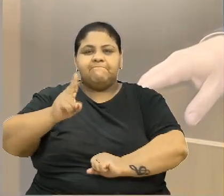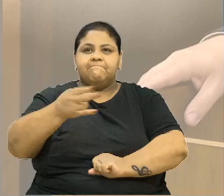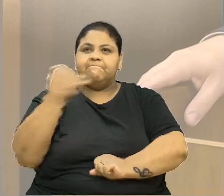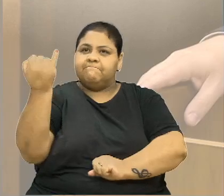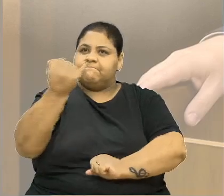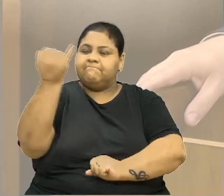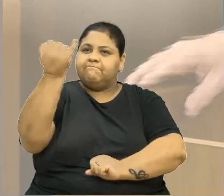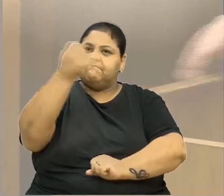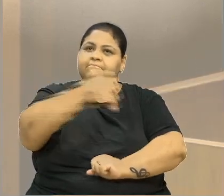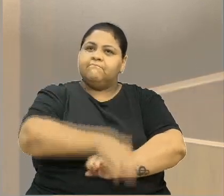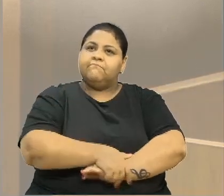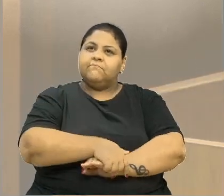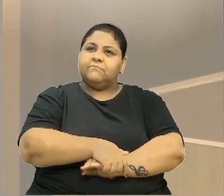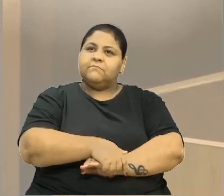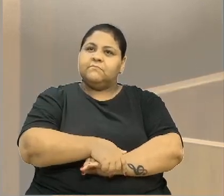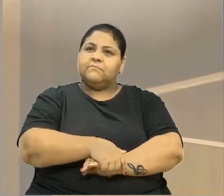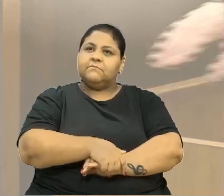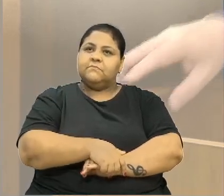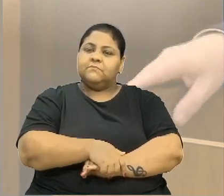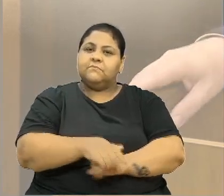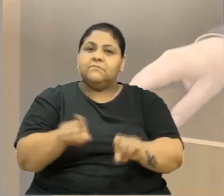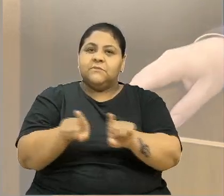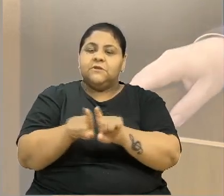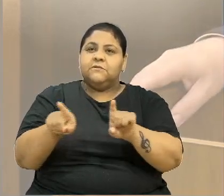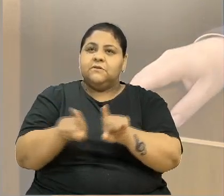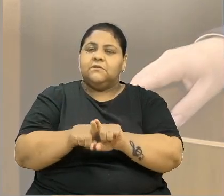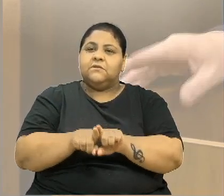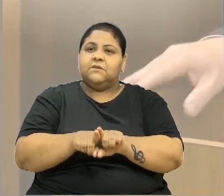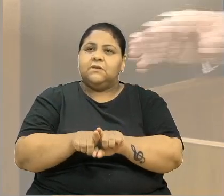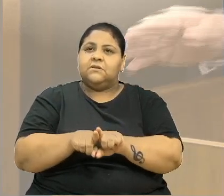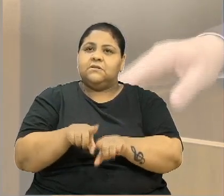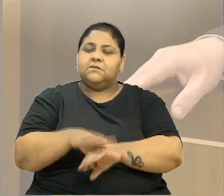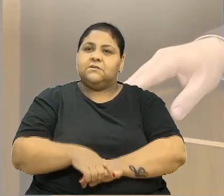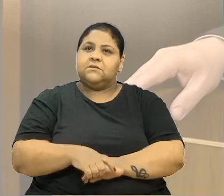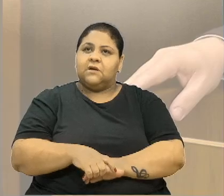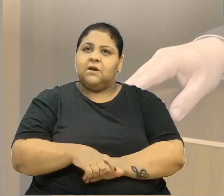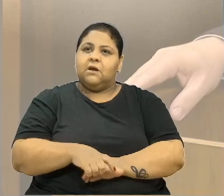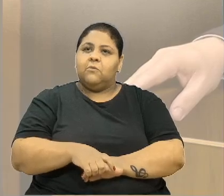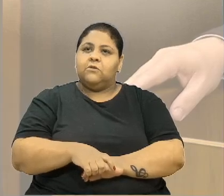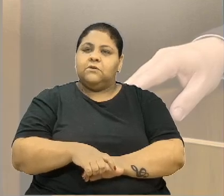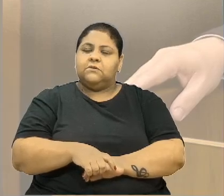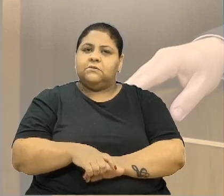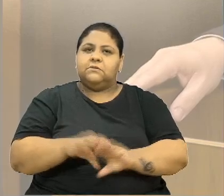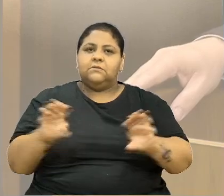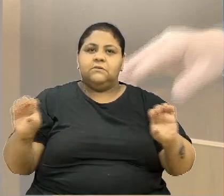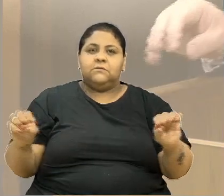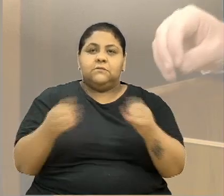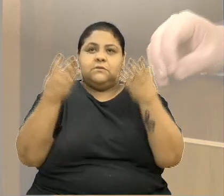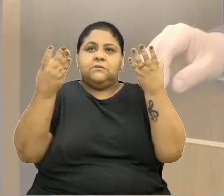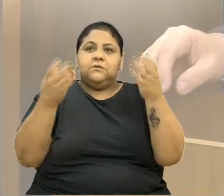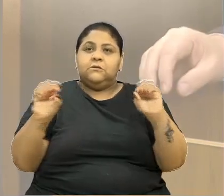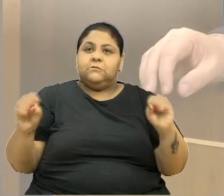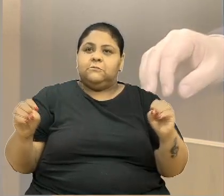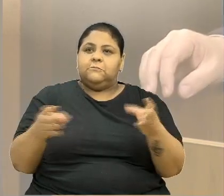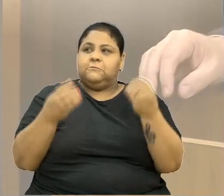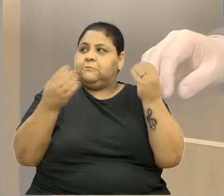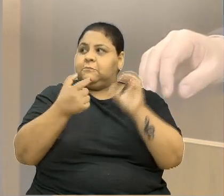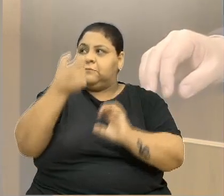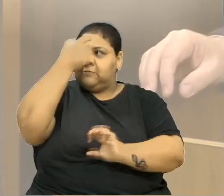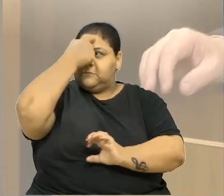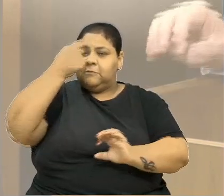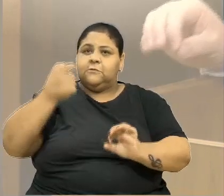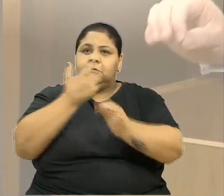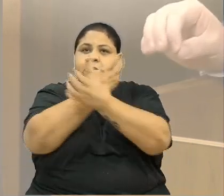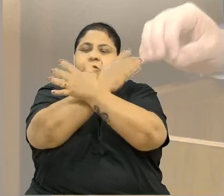relevância. Além de fomentar negócios, emprego e renda, o evento estimula a conscientização